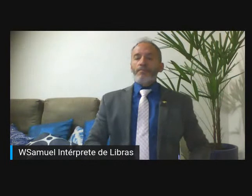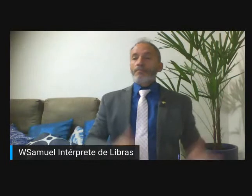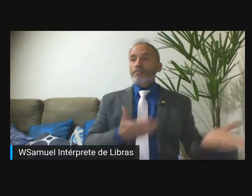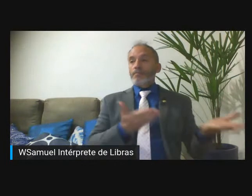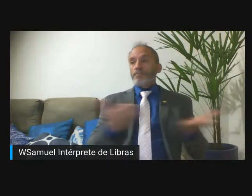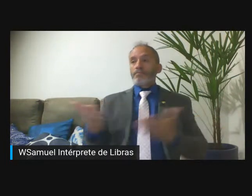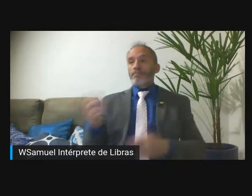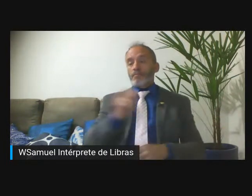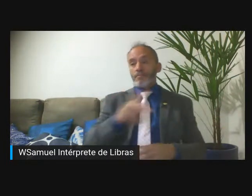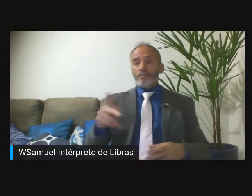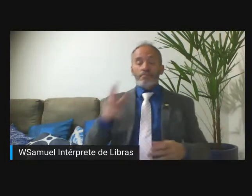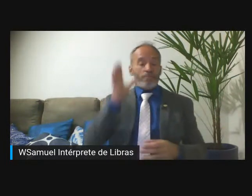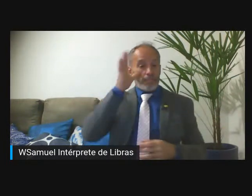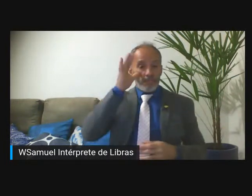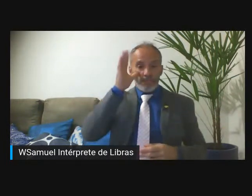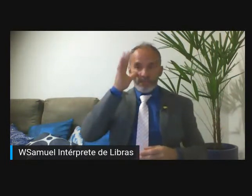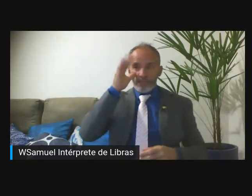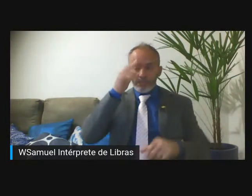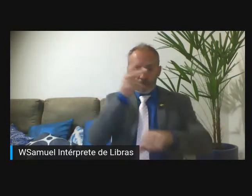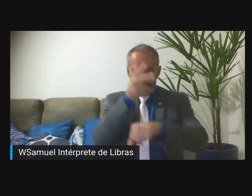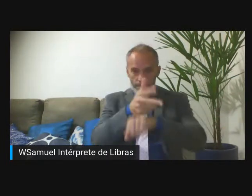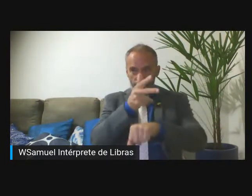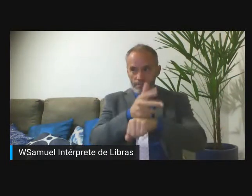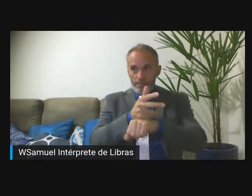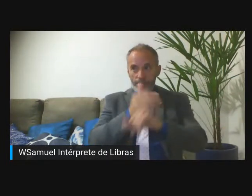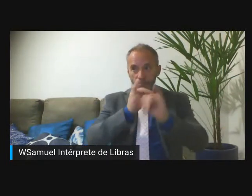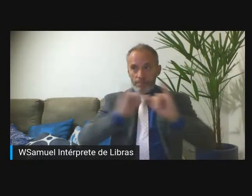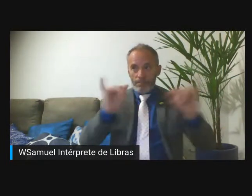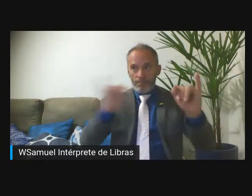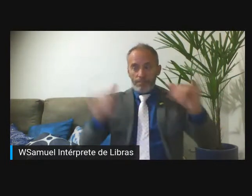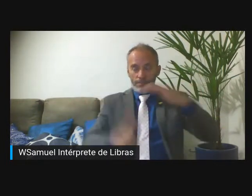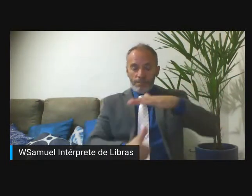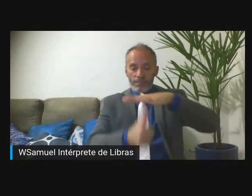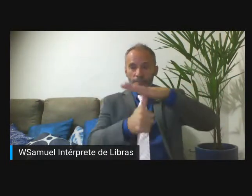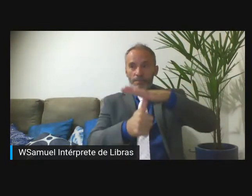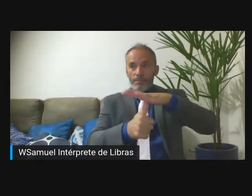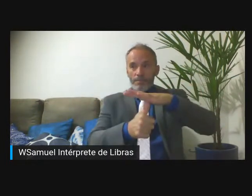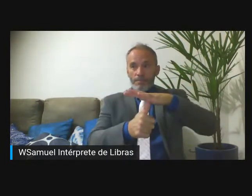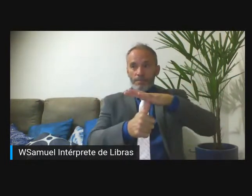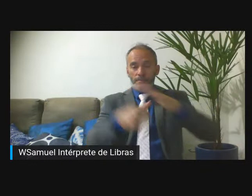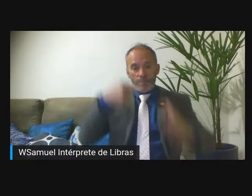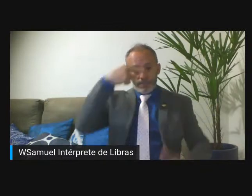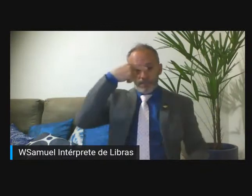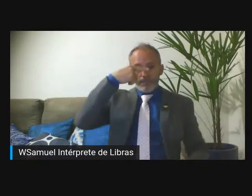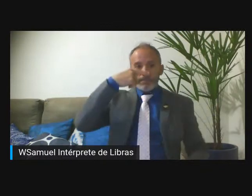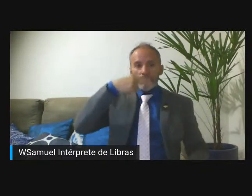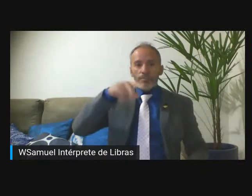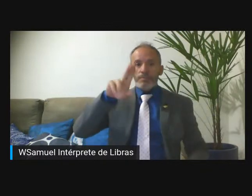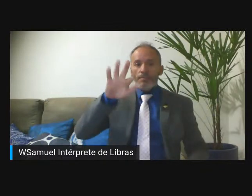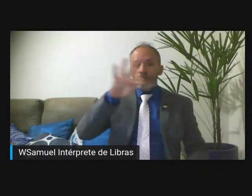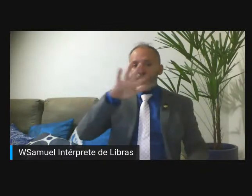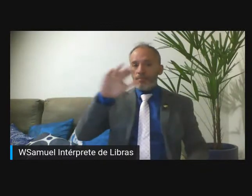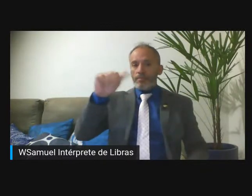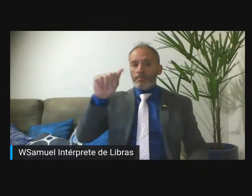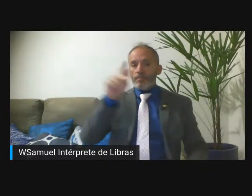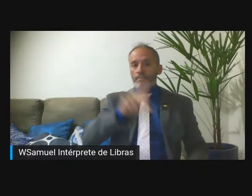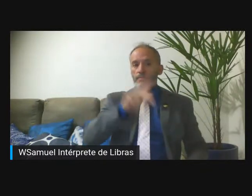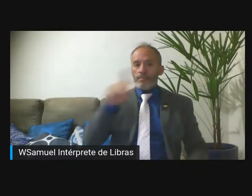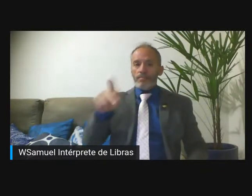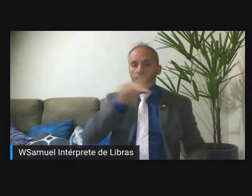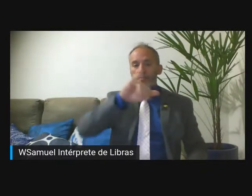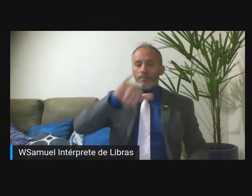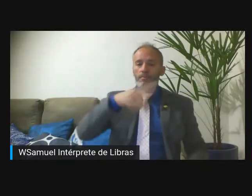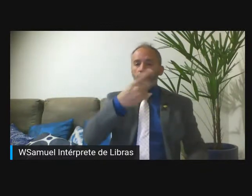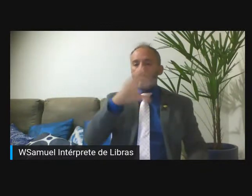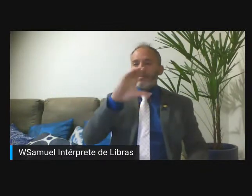Convidamos a todos para assistirem a um vídeo com a mensagem do reitor da Universidade Federal de Lavras, professor João